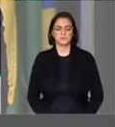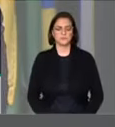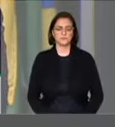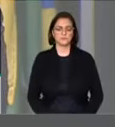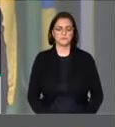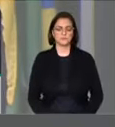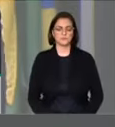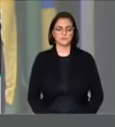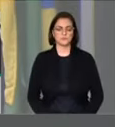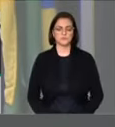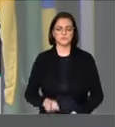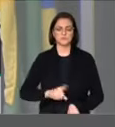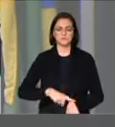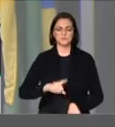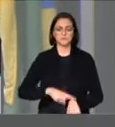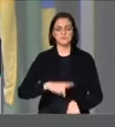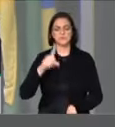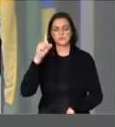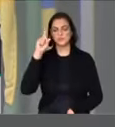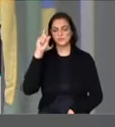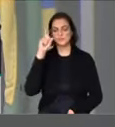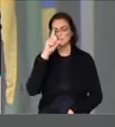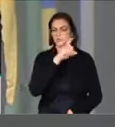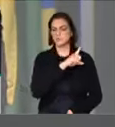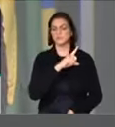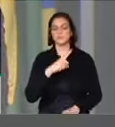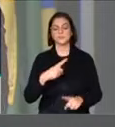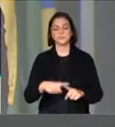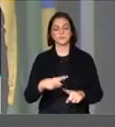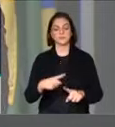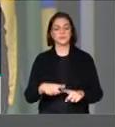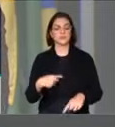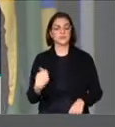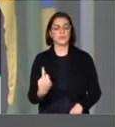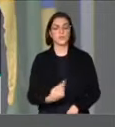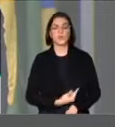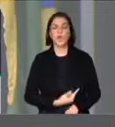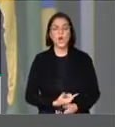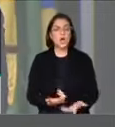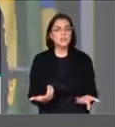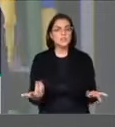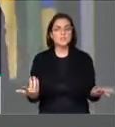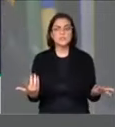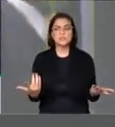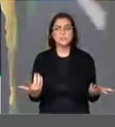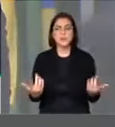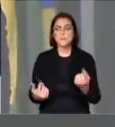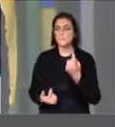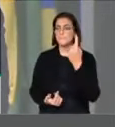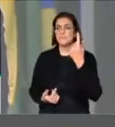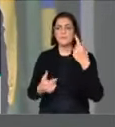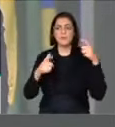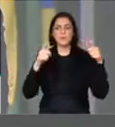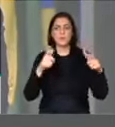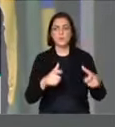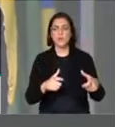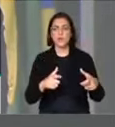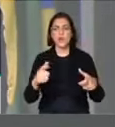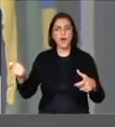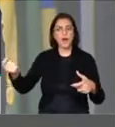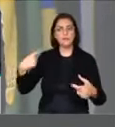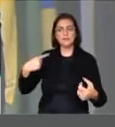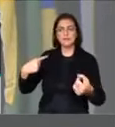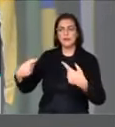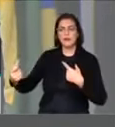por um momento muito delicado, porque nós somos a mira número um do discurso